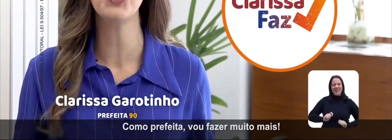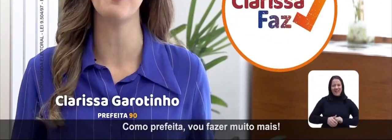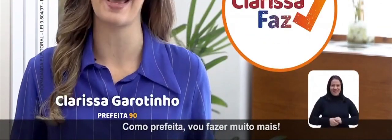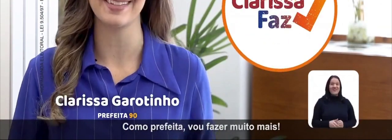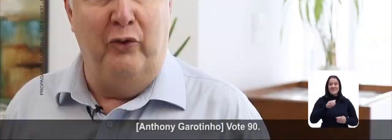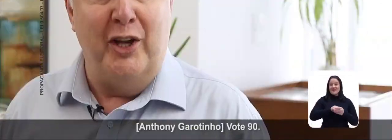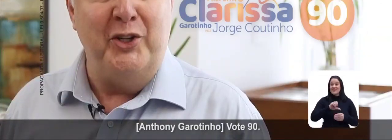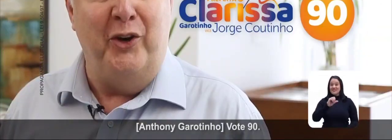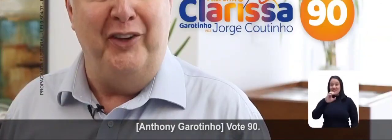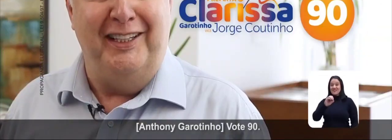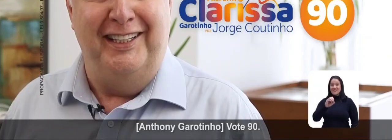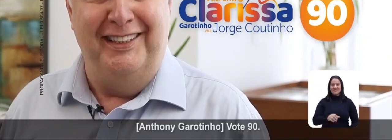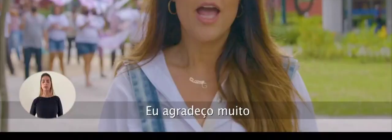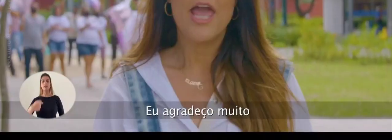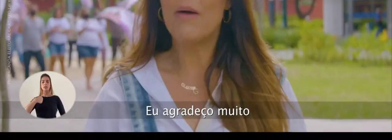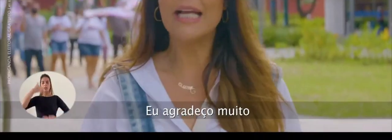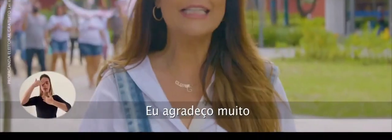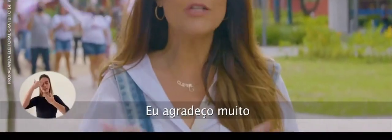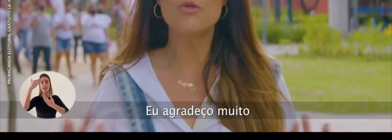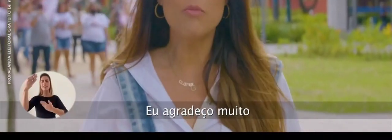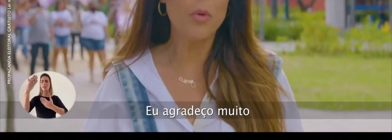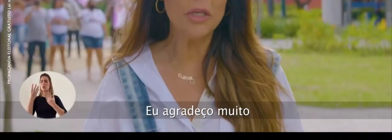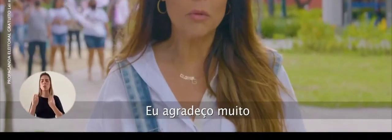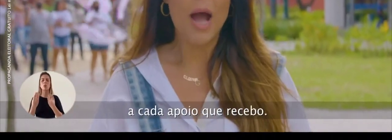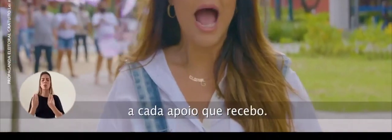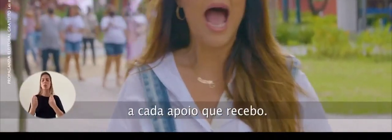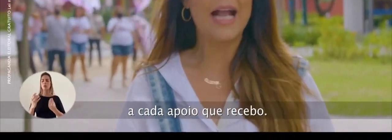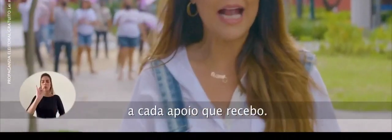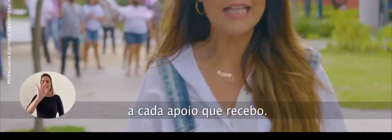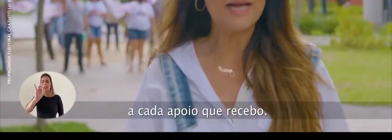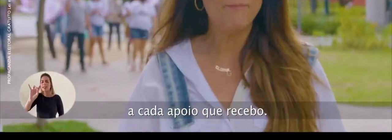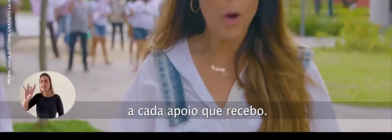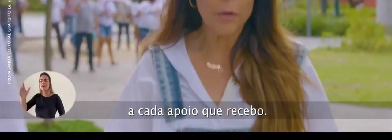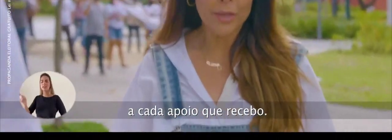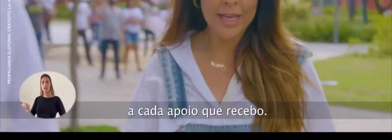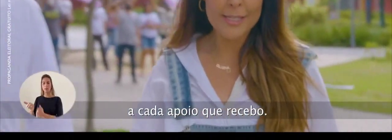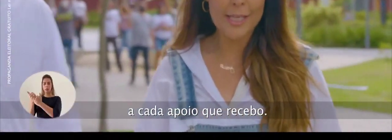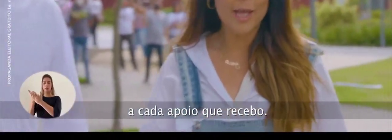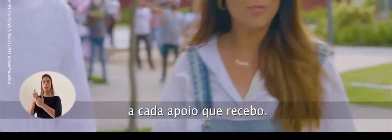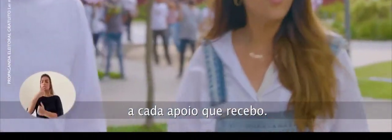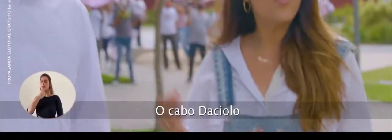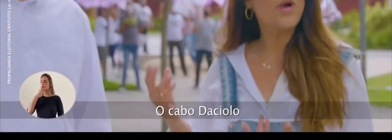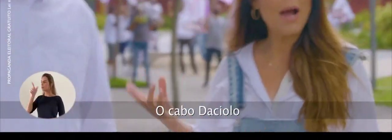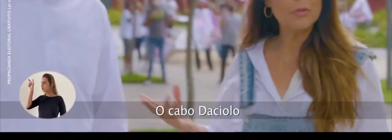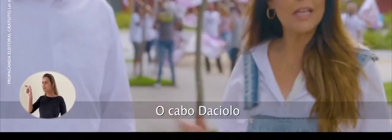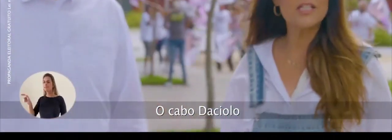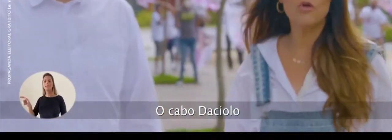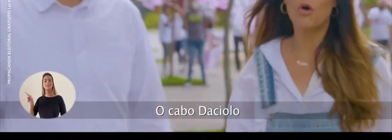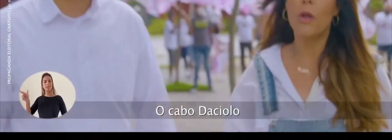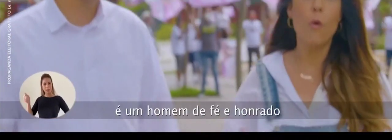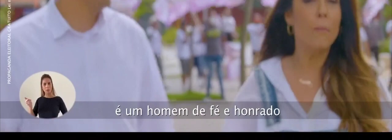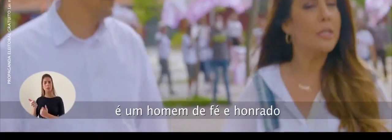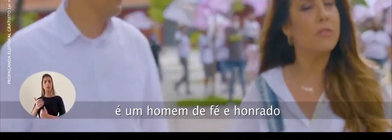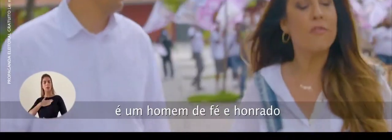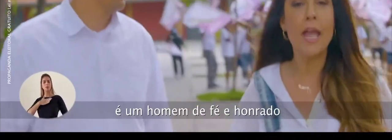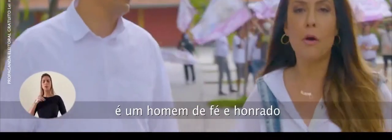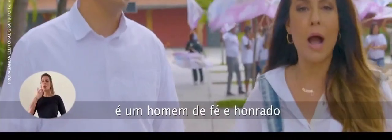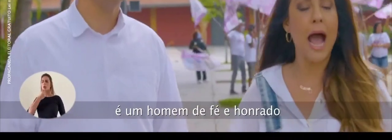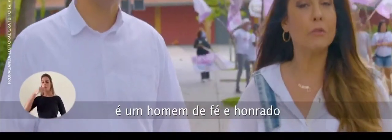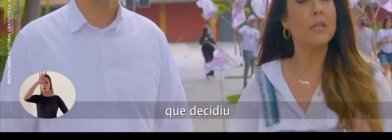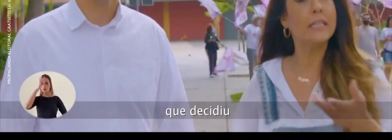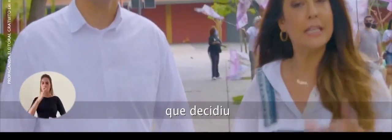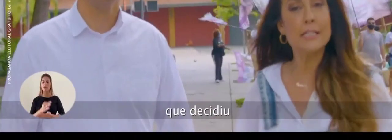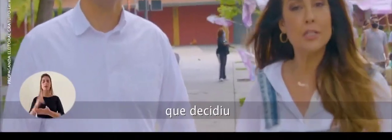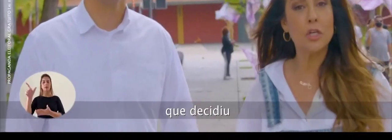fazer muito mais. Vote 90. Eu agradeço muito a cada apoio que recebo. O Cabo Daciolo é um homem de fé